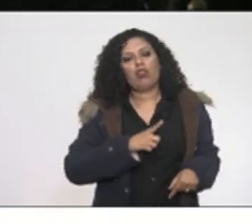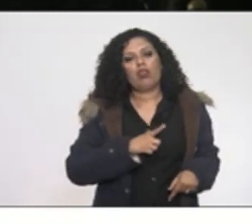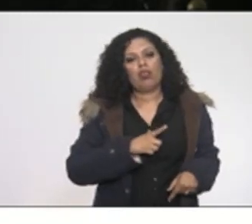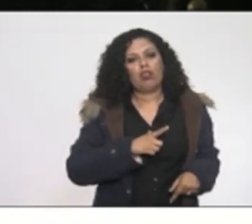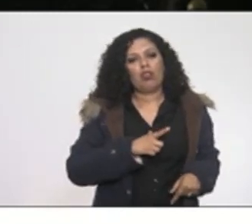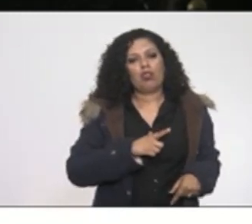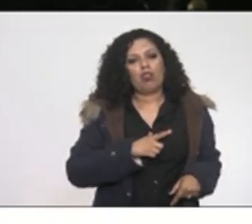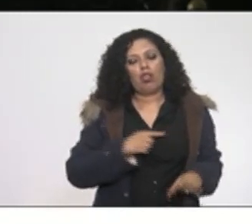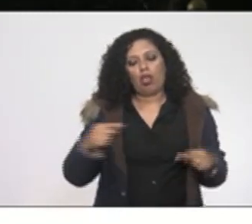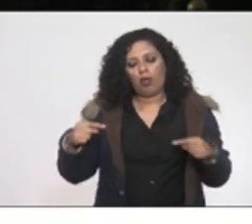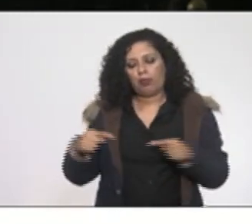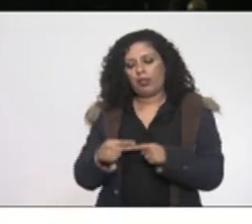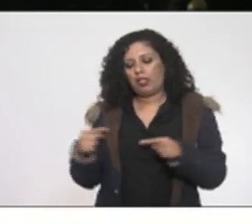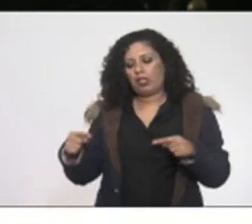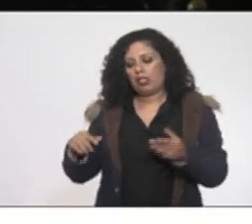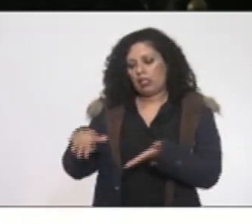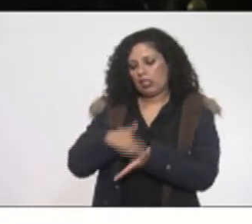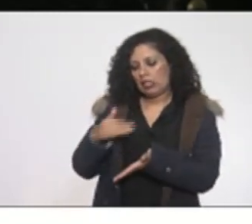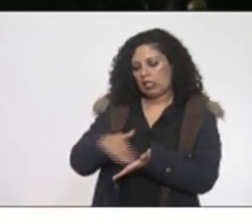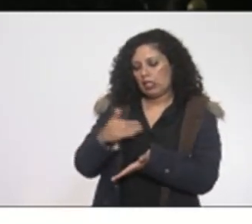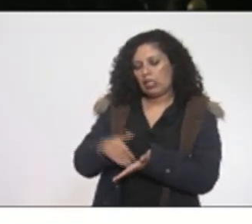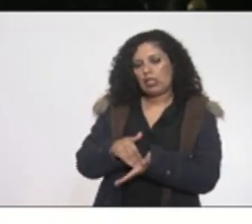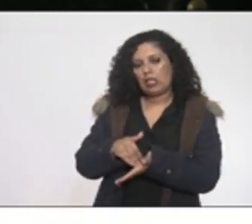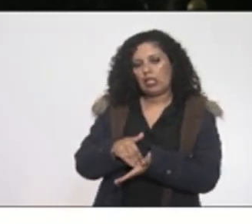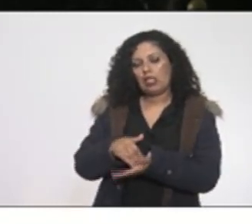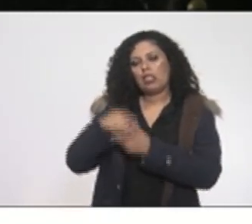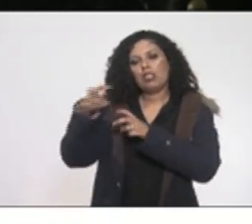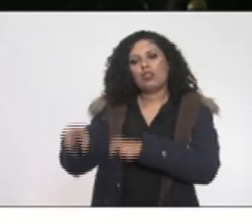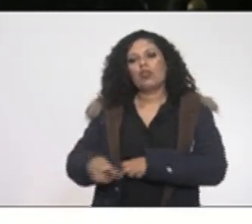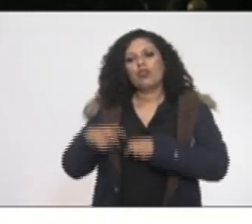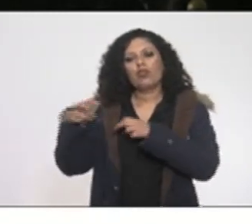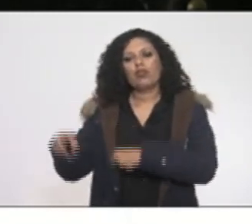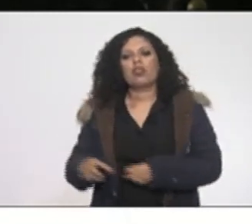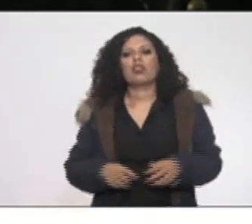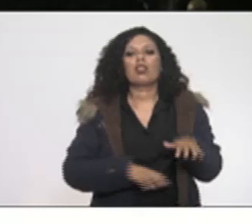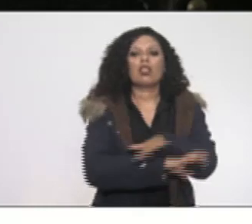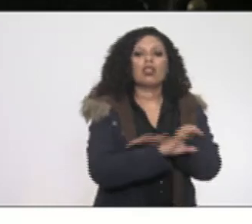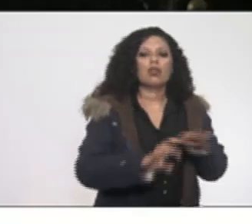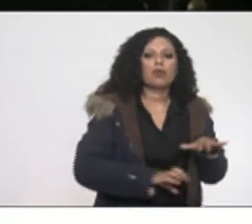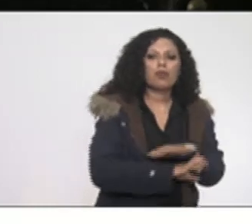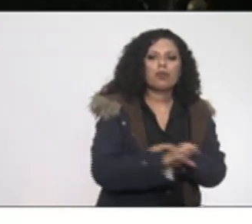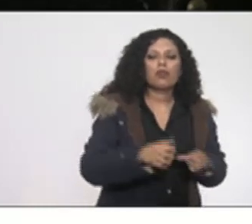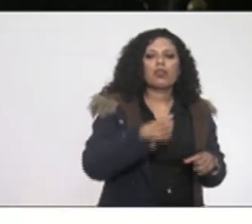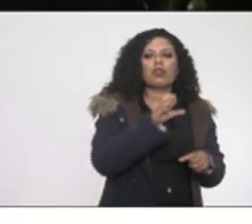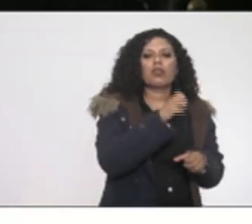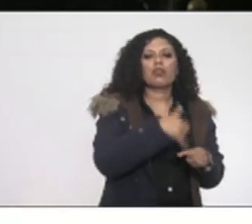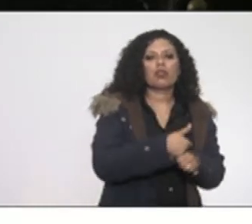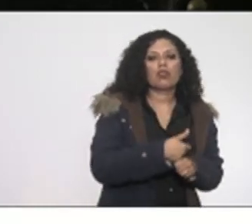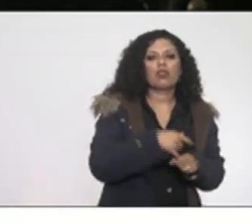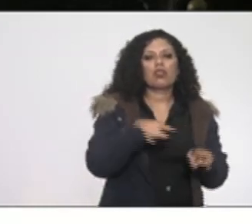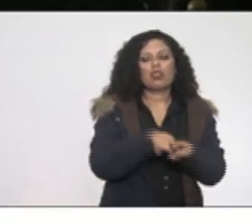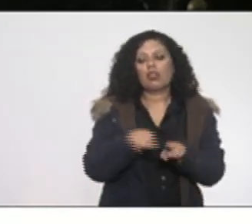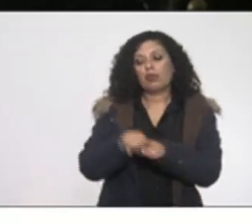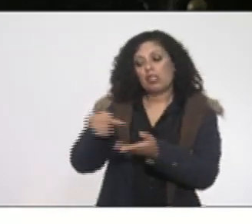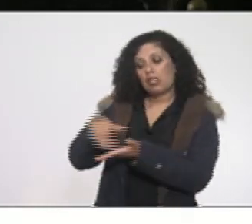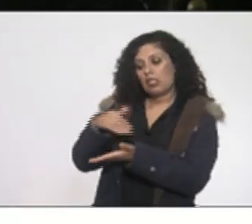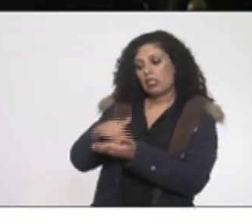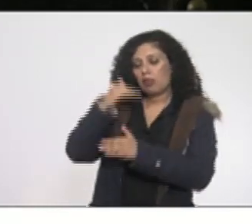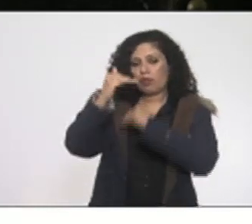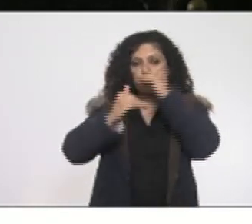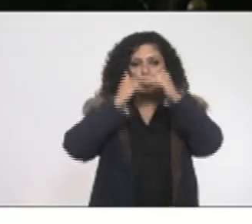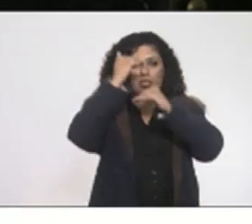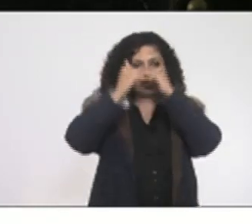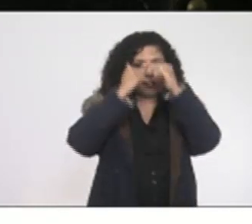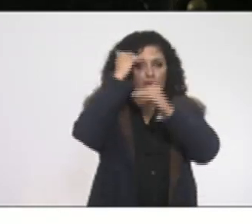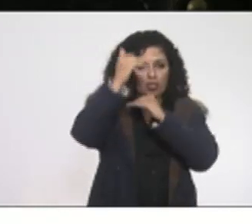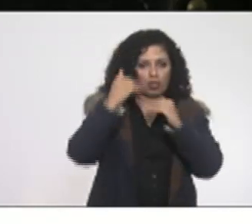a companhia, a Secretaria de Estado de Fazenda e a Secretaria de Estado de Desenvolvimento Econômico,